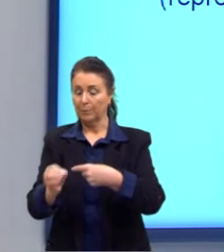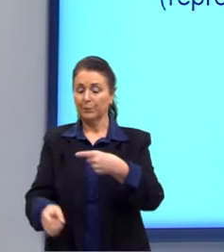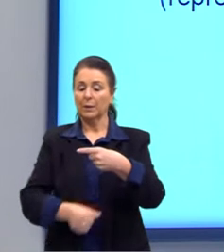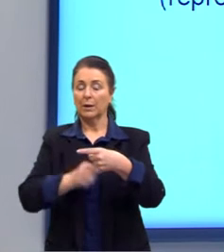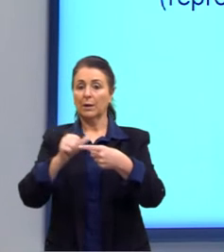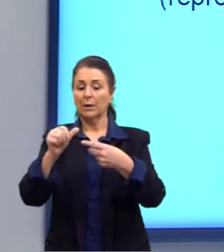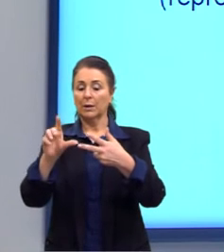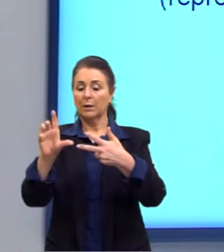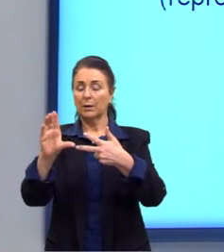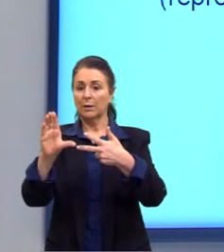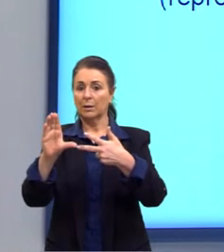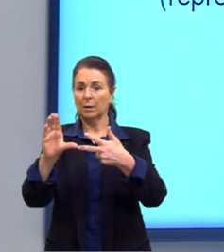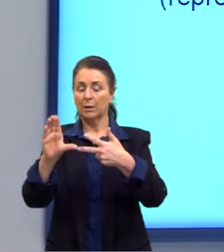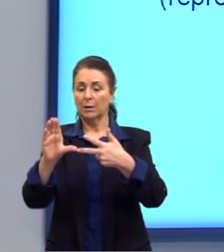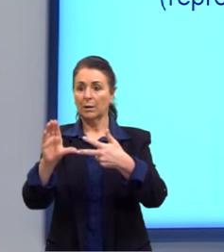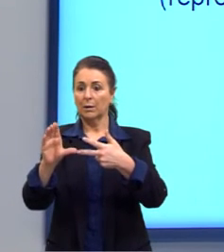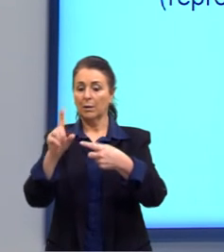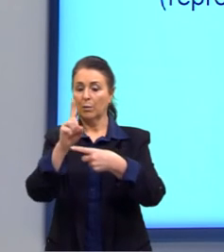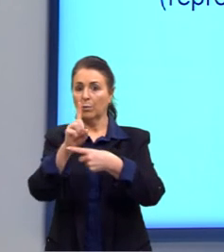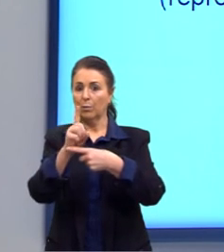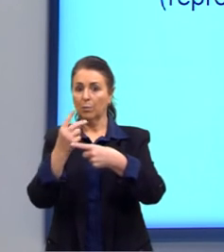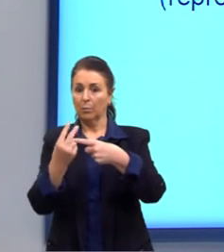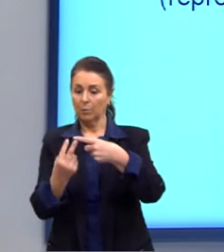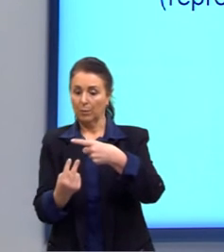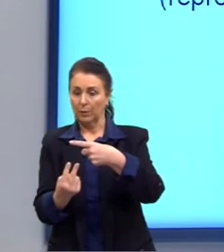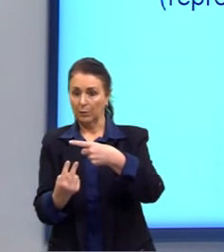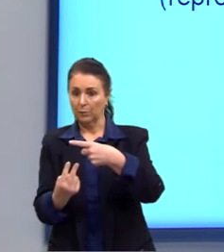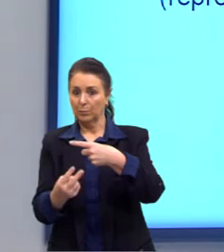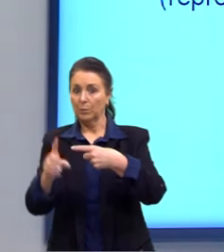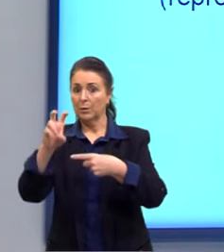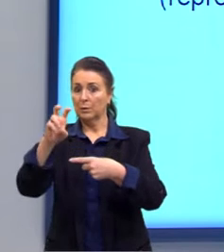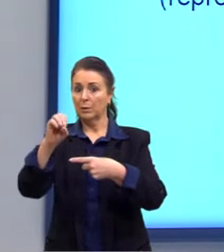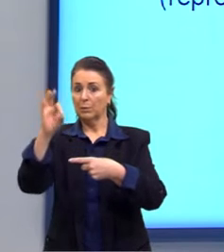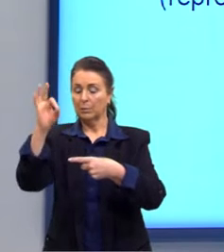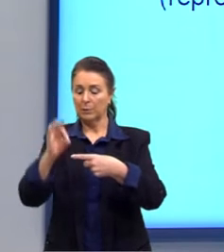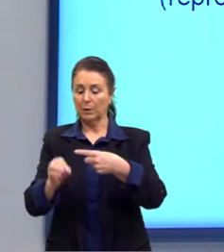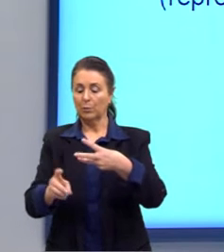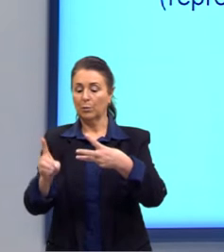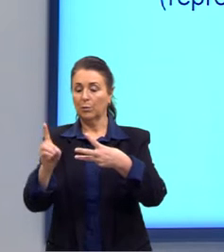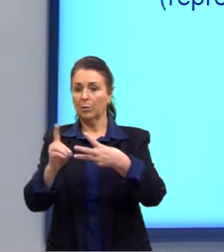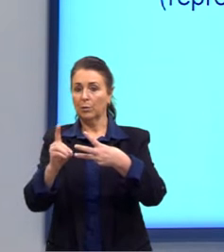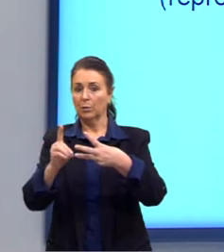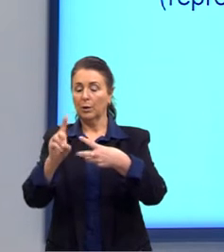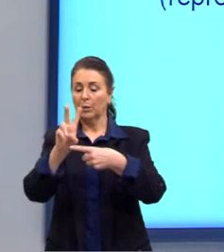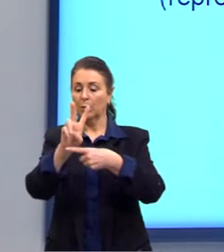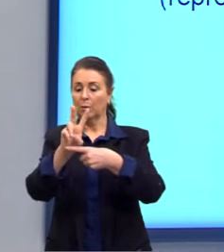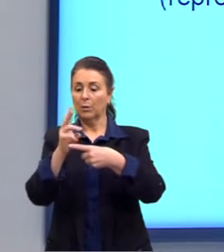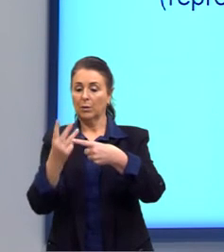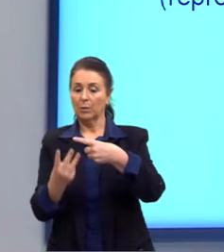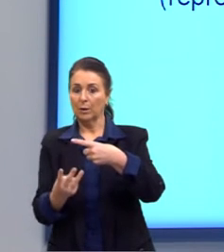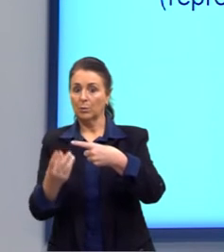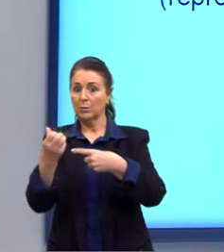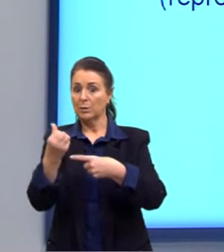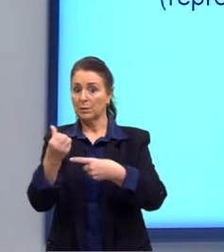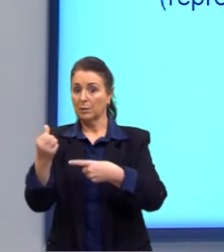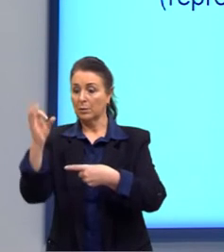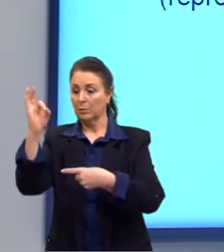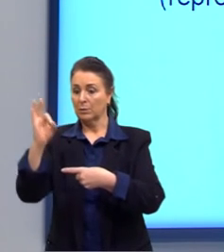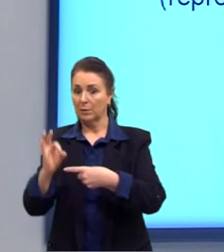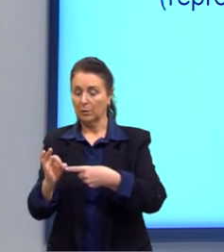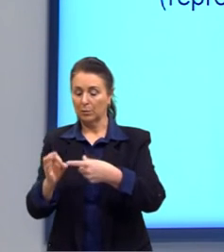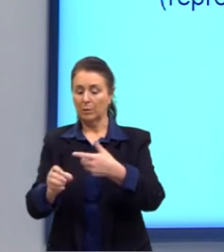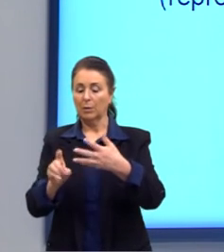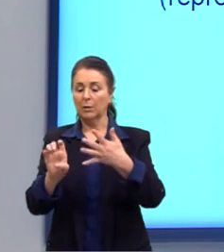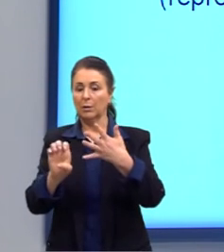letras e que é o meio como é que cinquenta por cento letra de dois terços que é 66 por cento